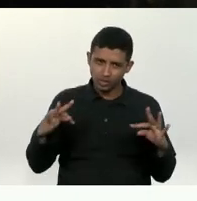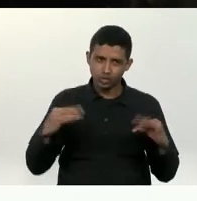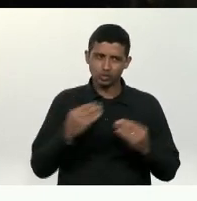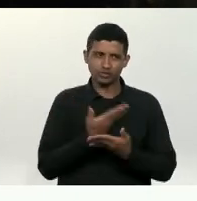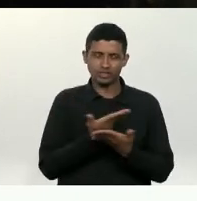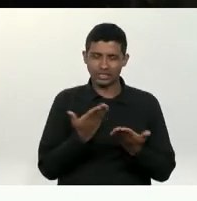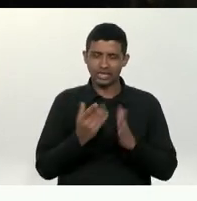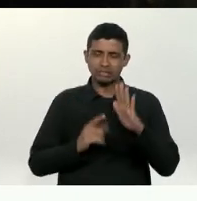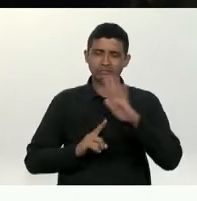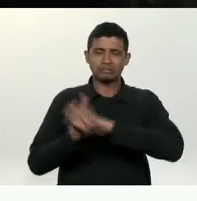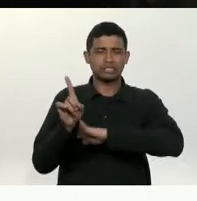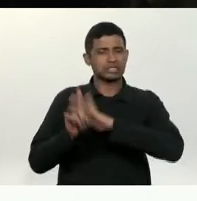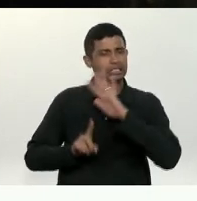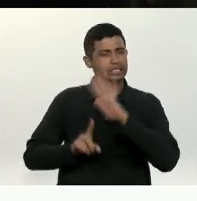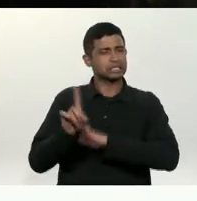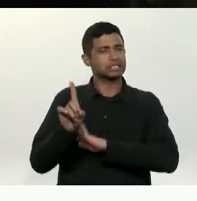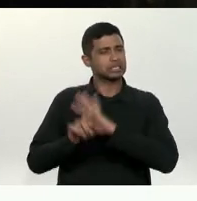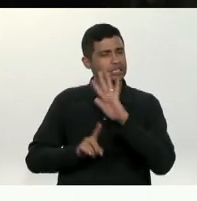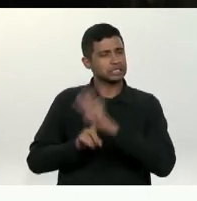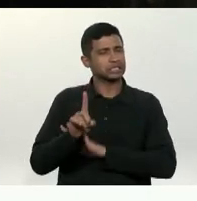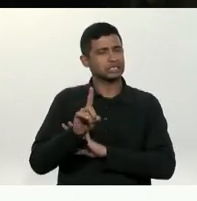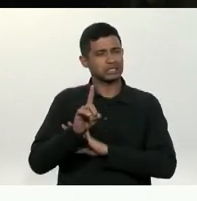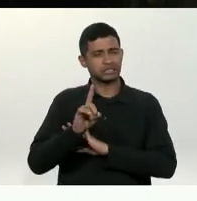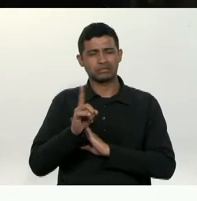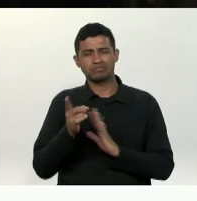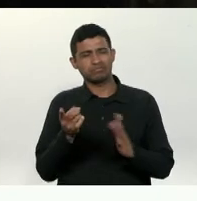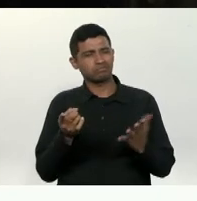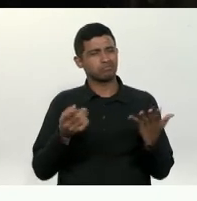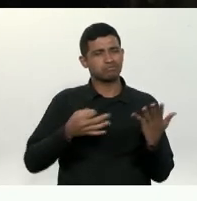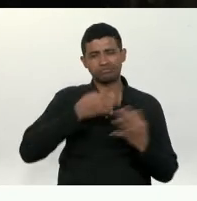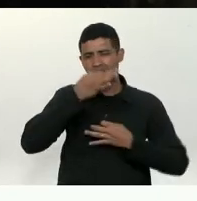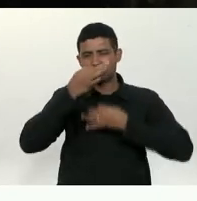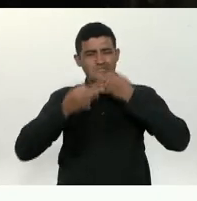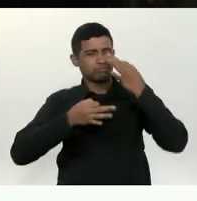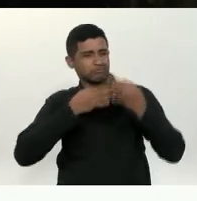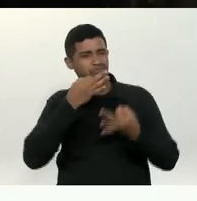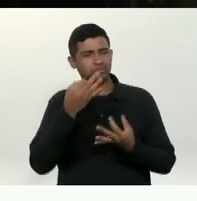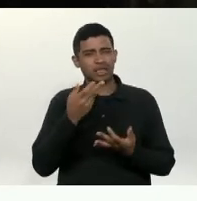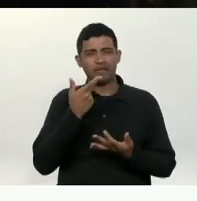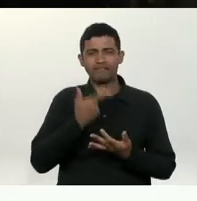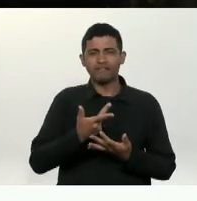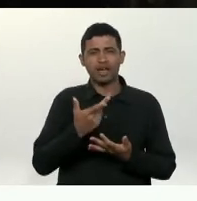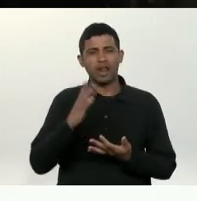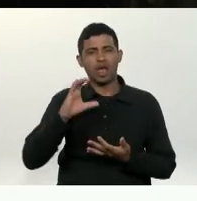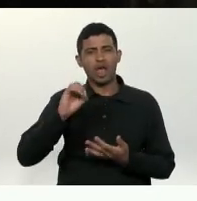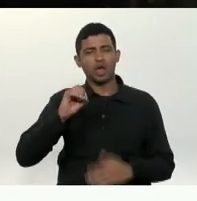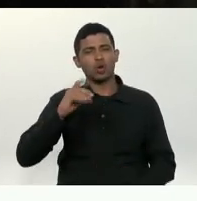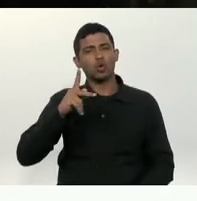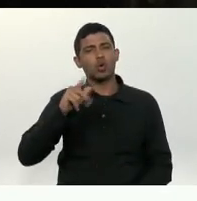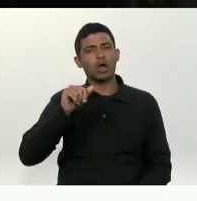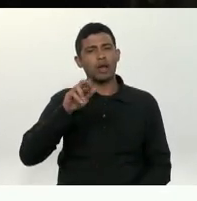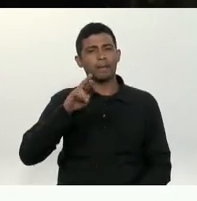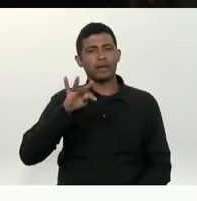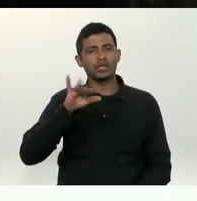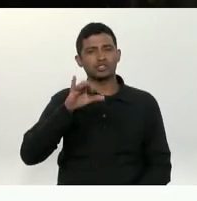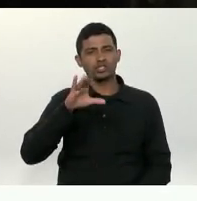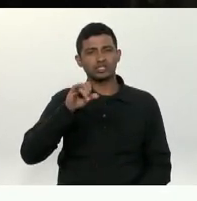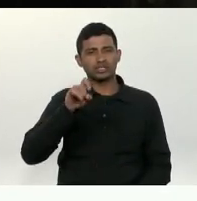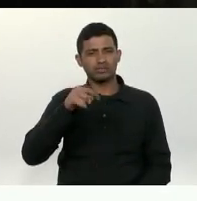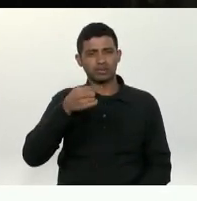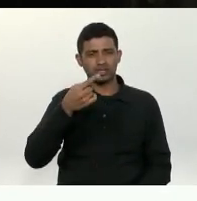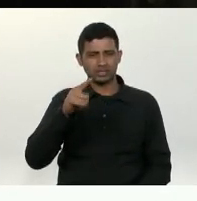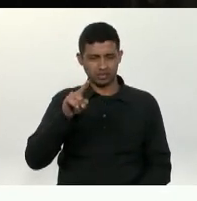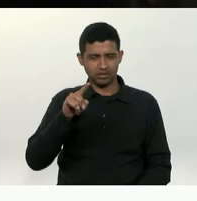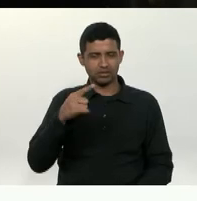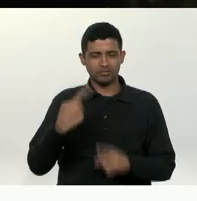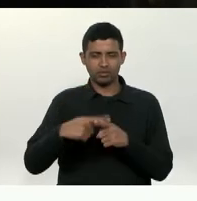questiona muito esse tipo de coparticipação. Porque a SEG, quando foi privatizada, isso foi colocado